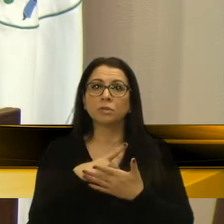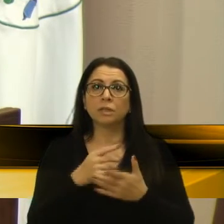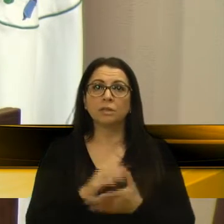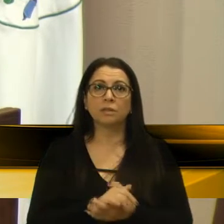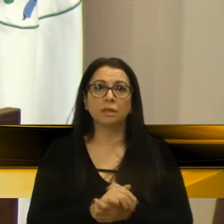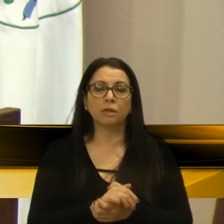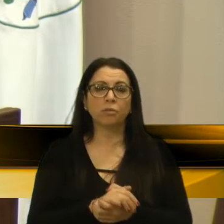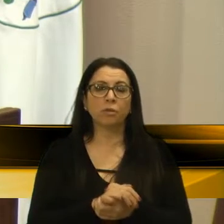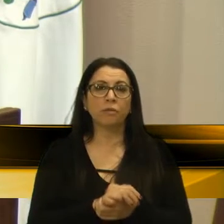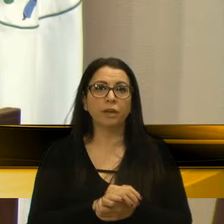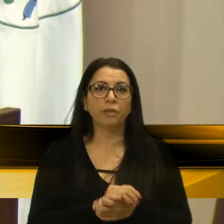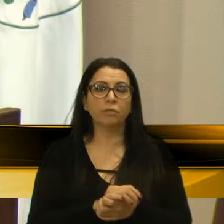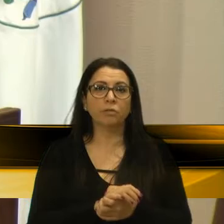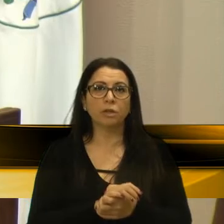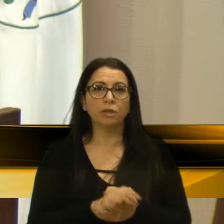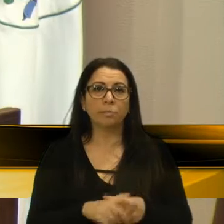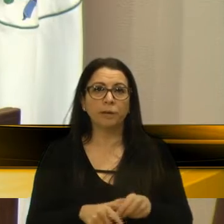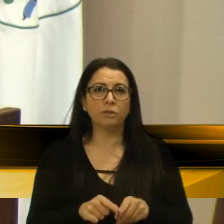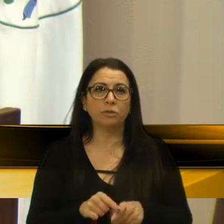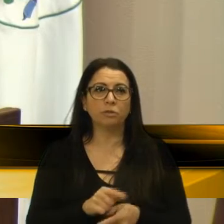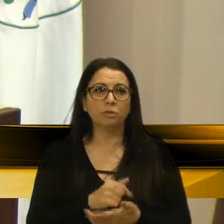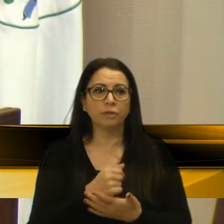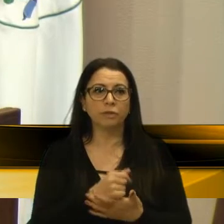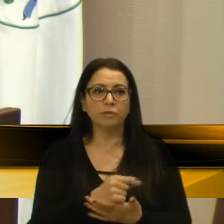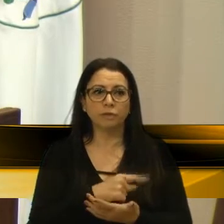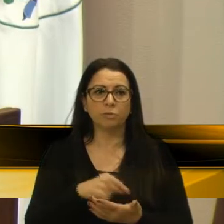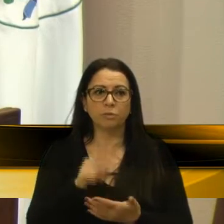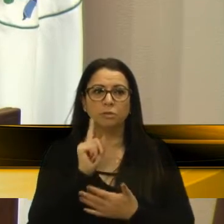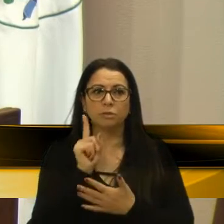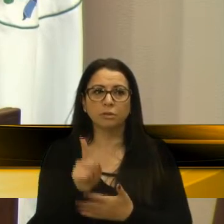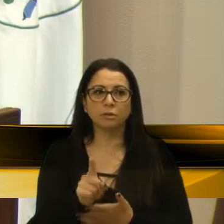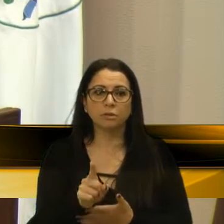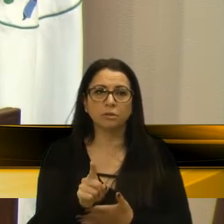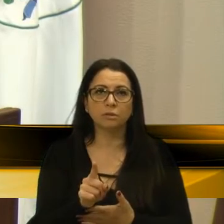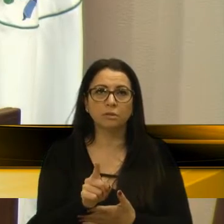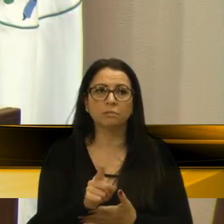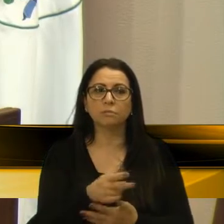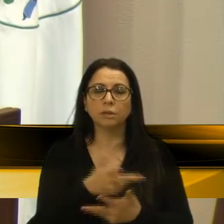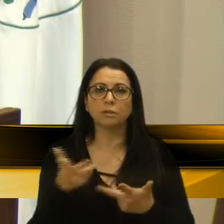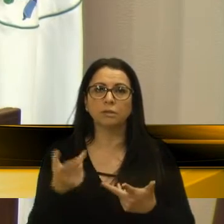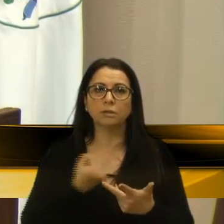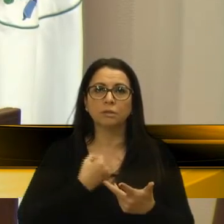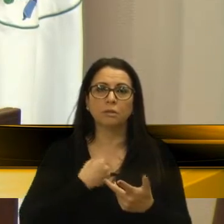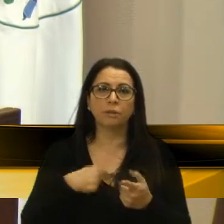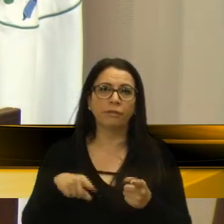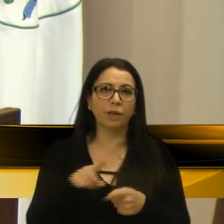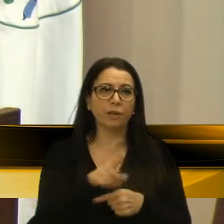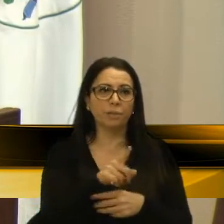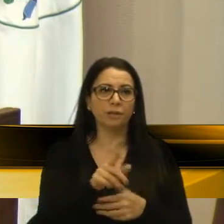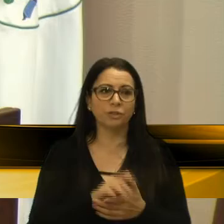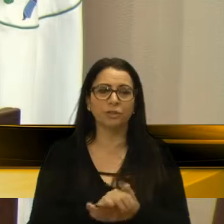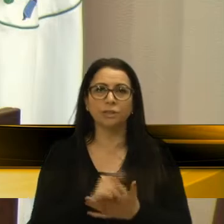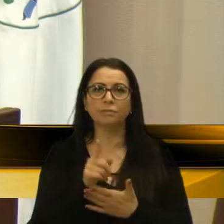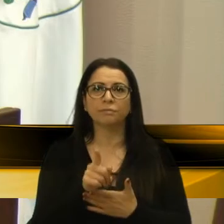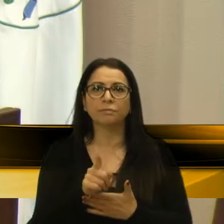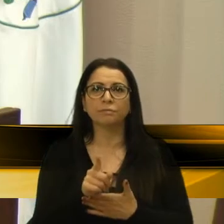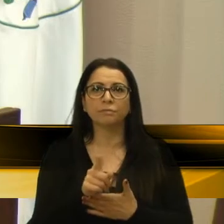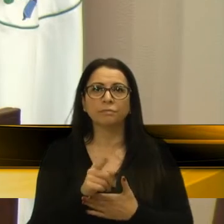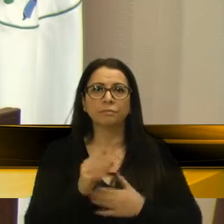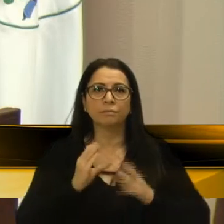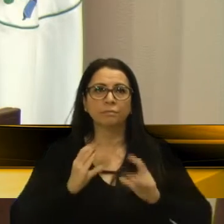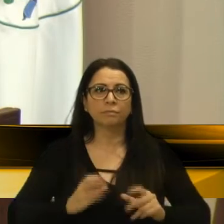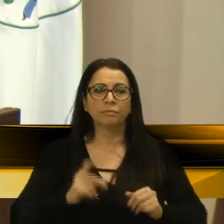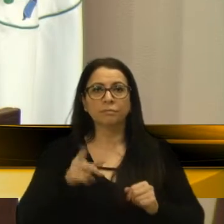uma ocupação da praça com um grande número de pessoas que pudessem ter comportamento de